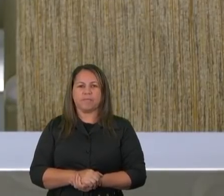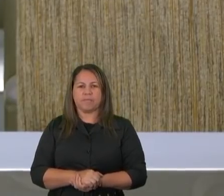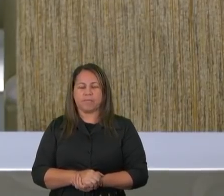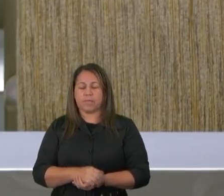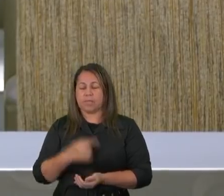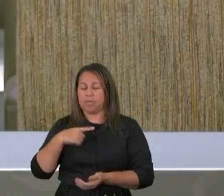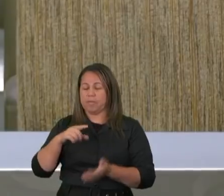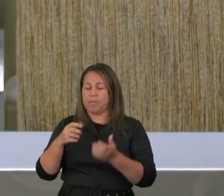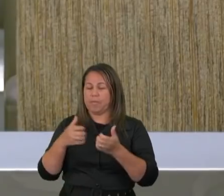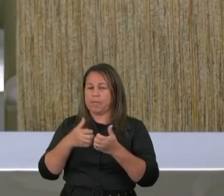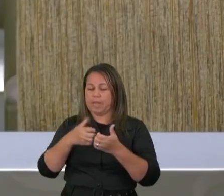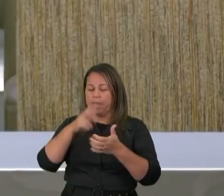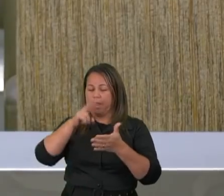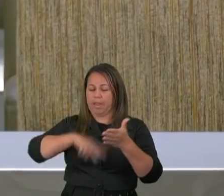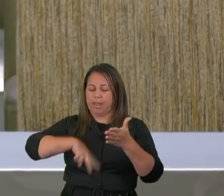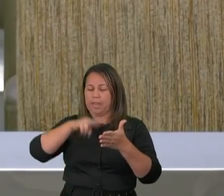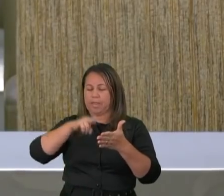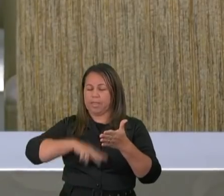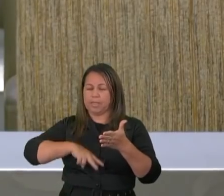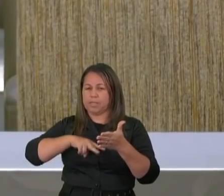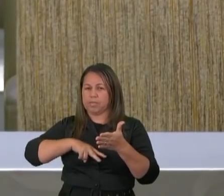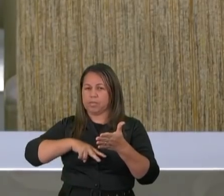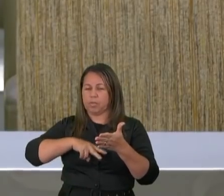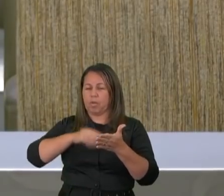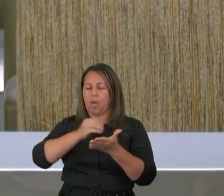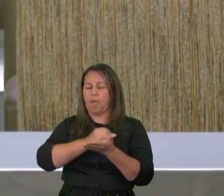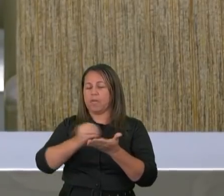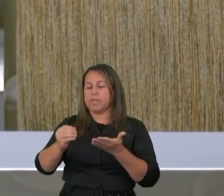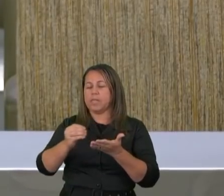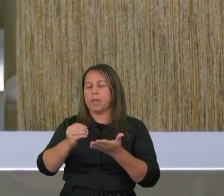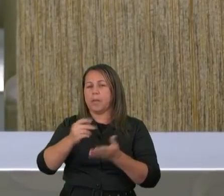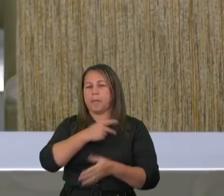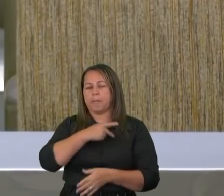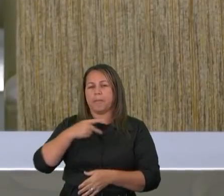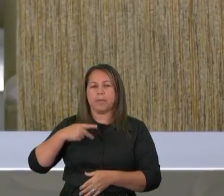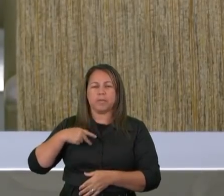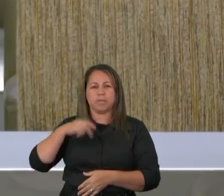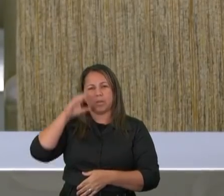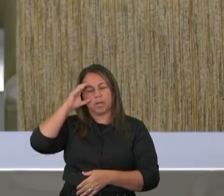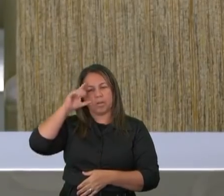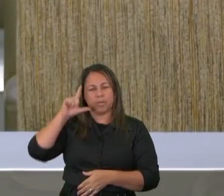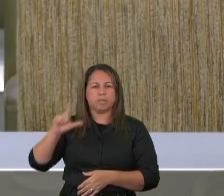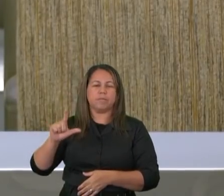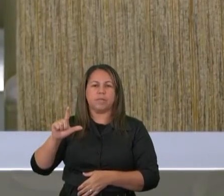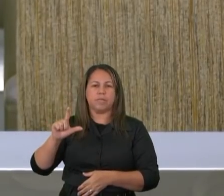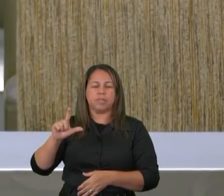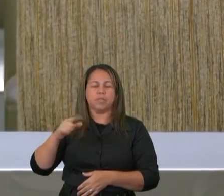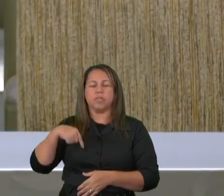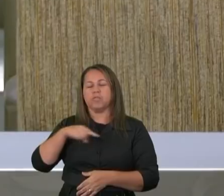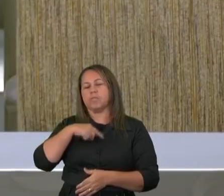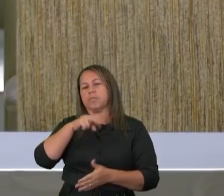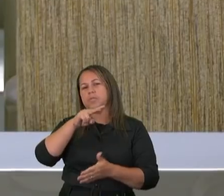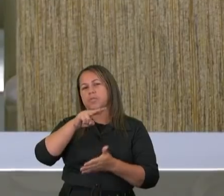leitura oficial pelo nosso pastor Luiz Mário. Quero convidar os irmãos para lermos o